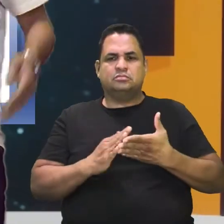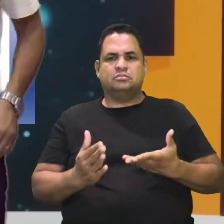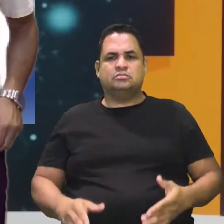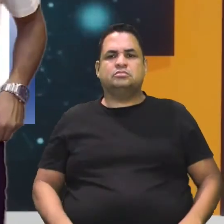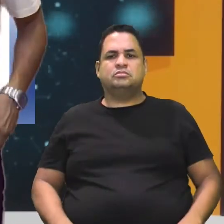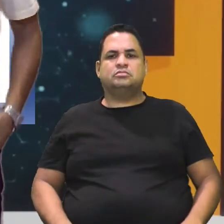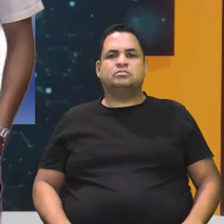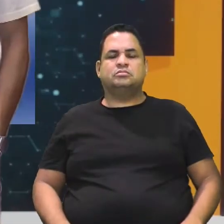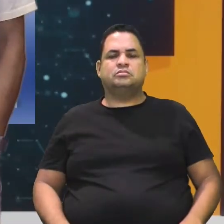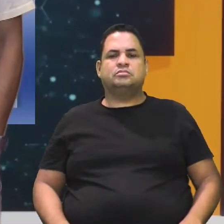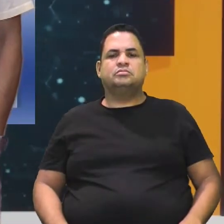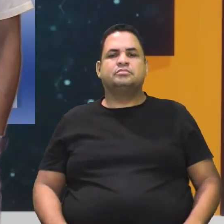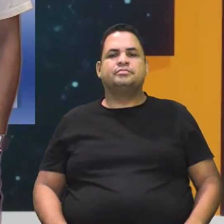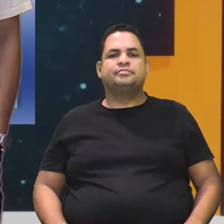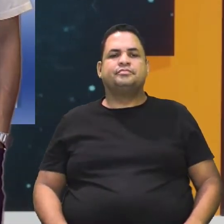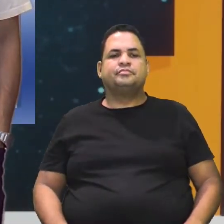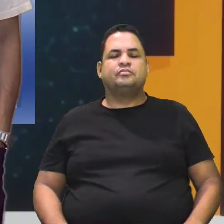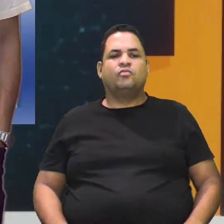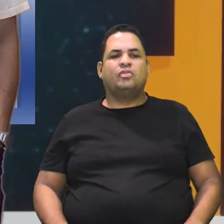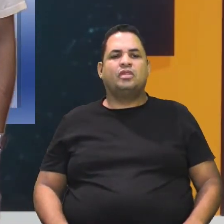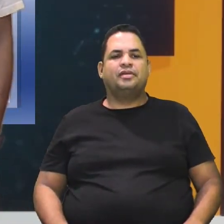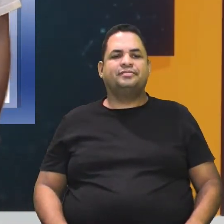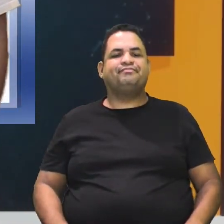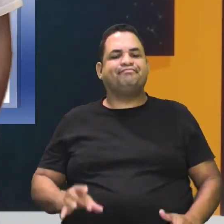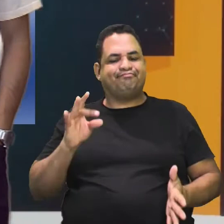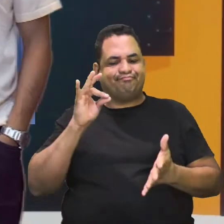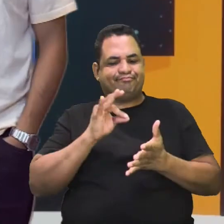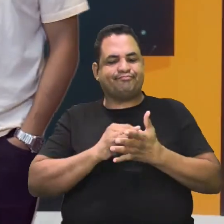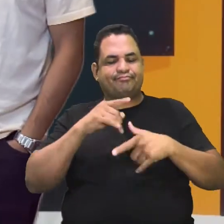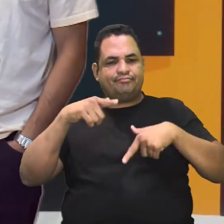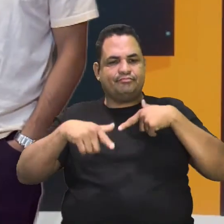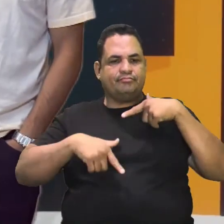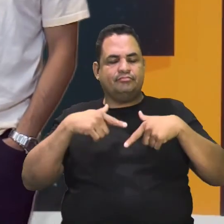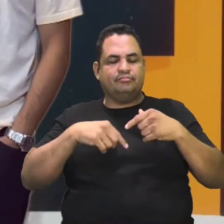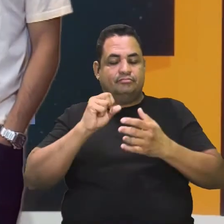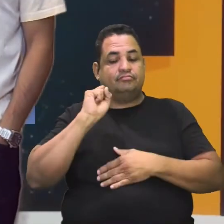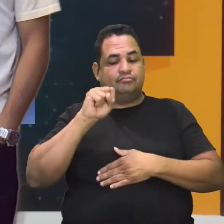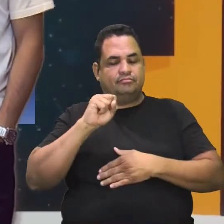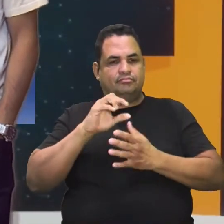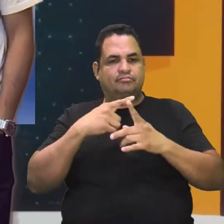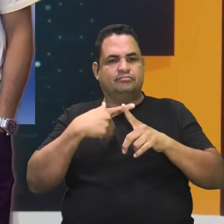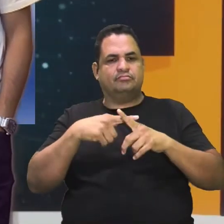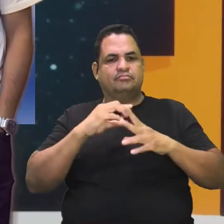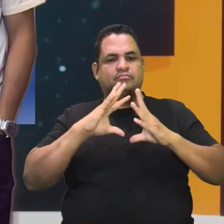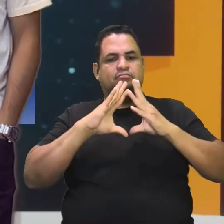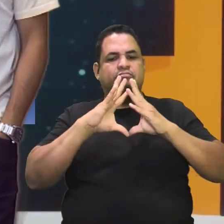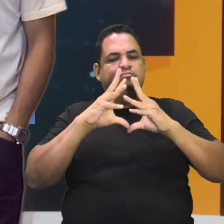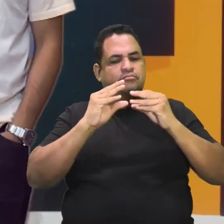ficou só a equação do numerador. Pois é. Então, realmente, trabalhoso é sim, porque tem